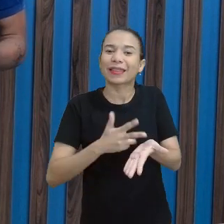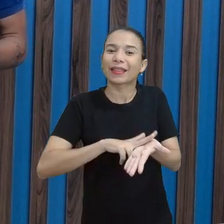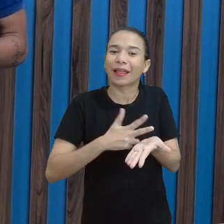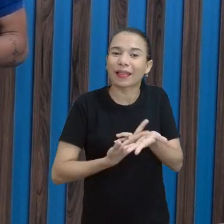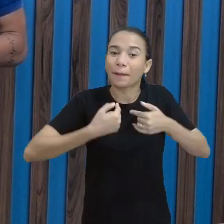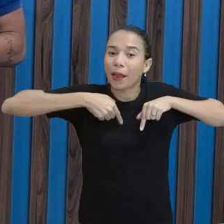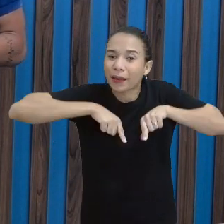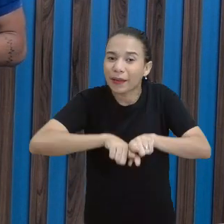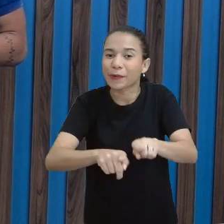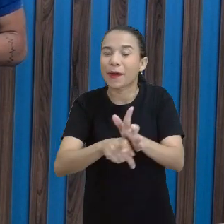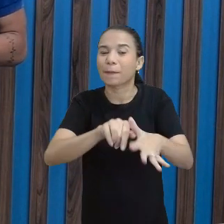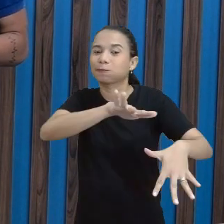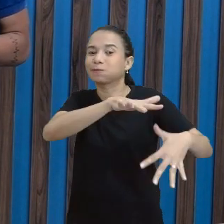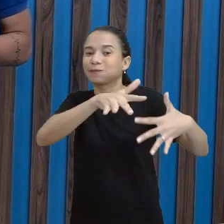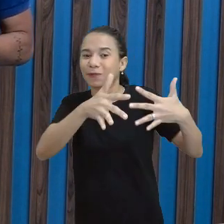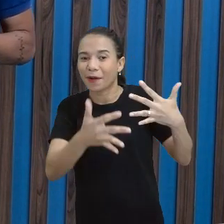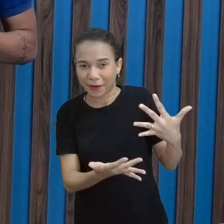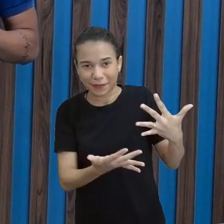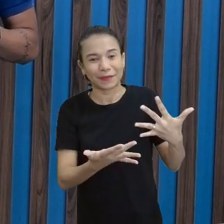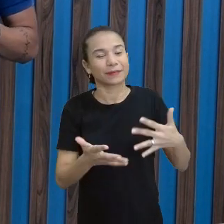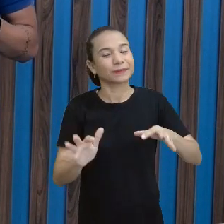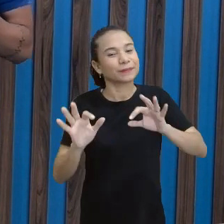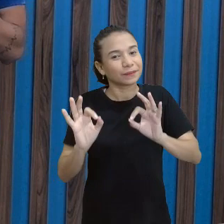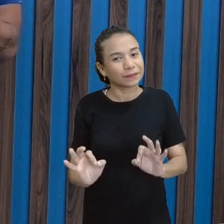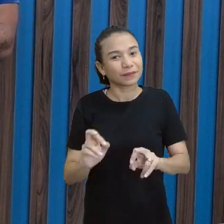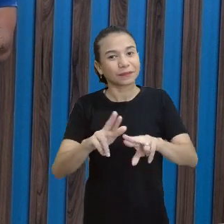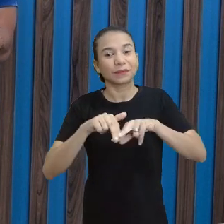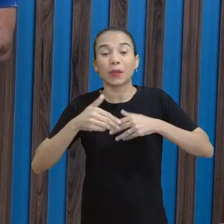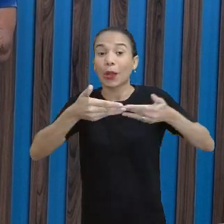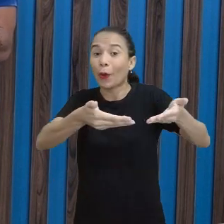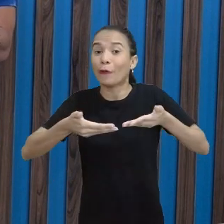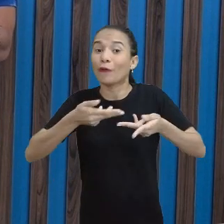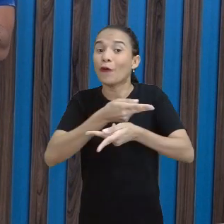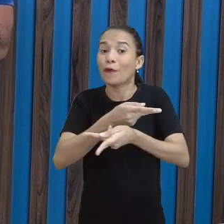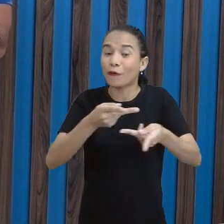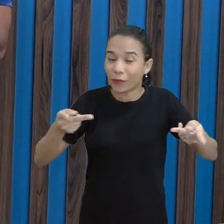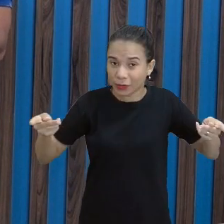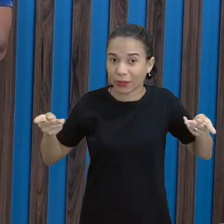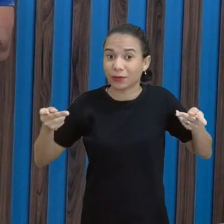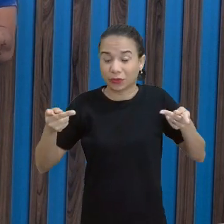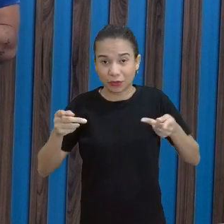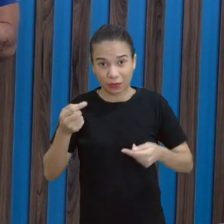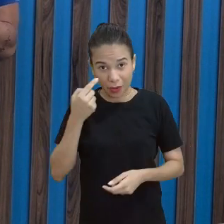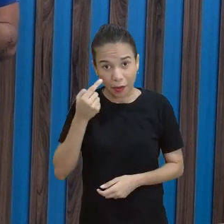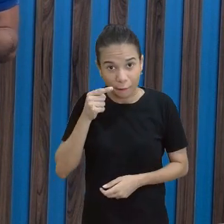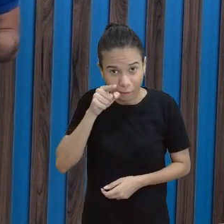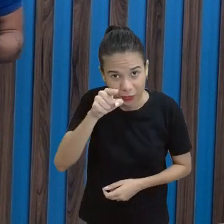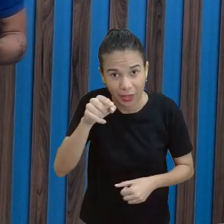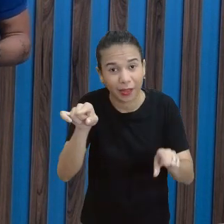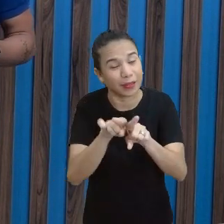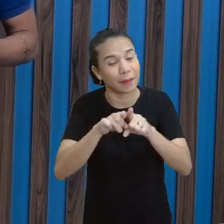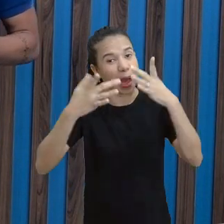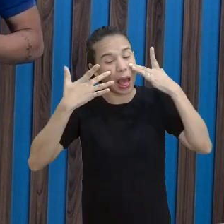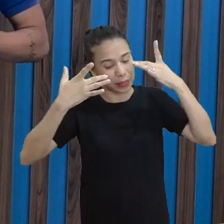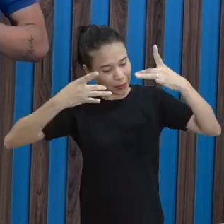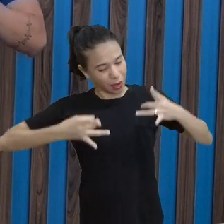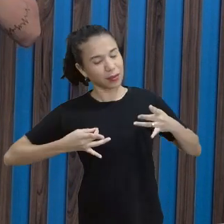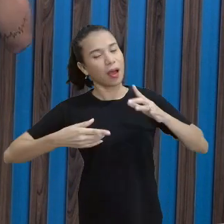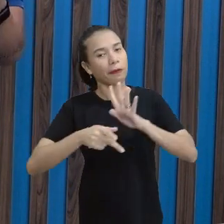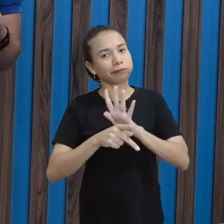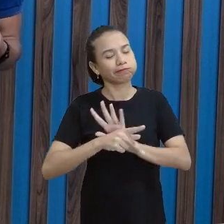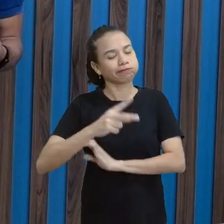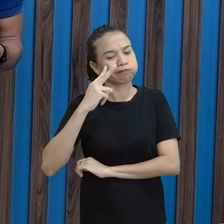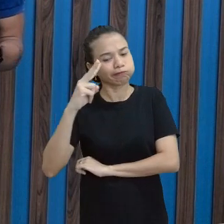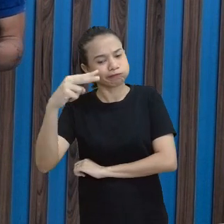simultânea para a língua brasileira de sinais. Então, o convite é para que você preste atenção aí, Dê